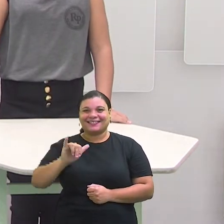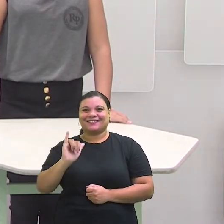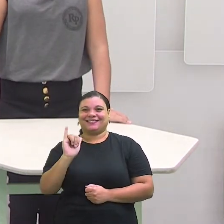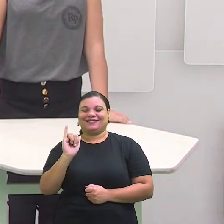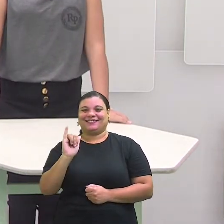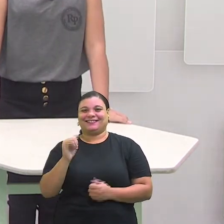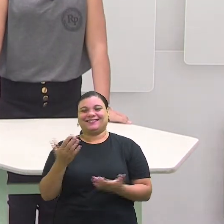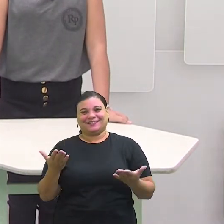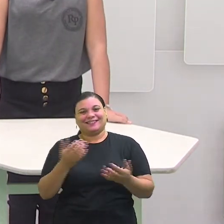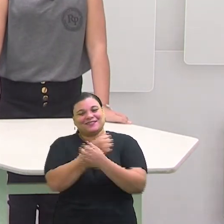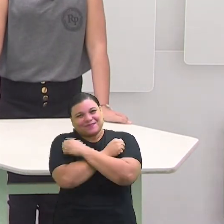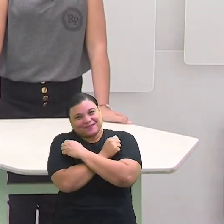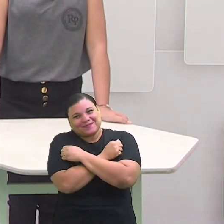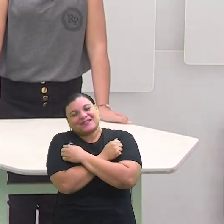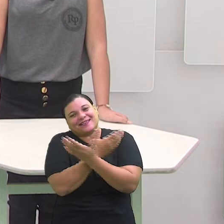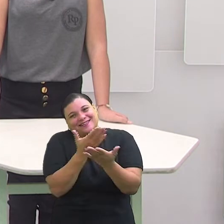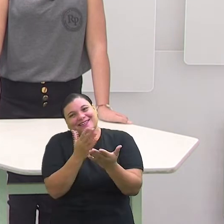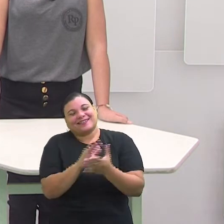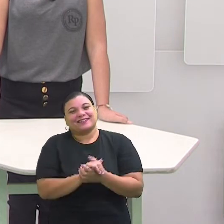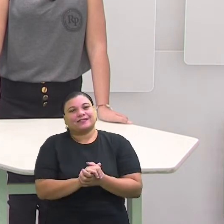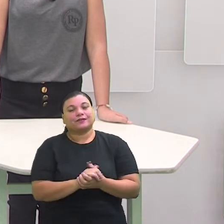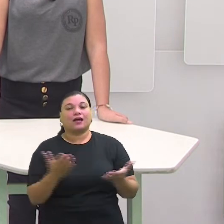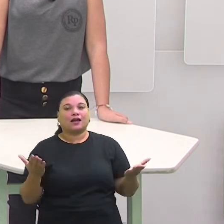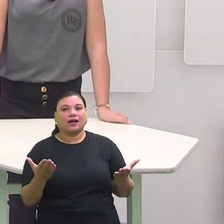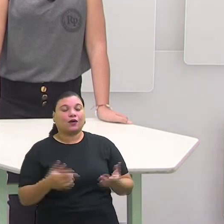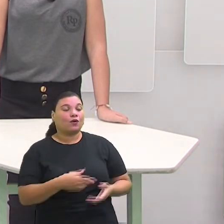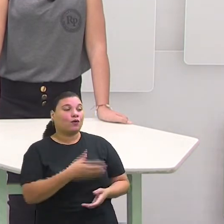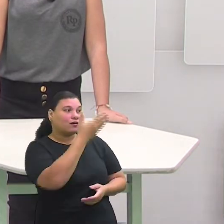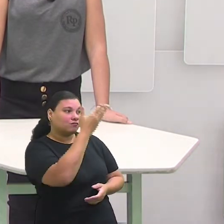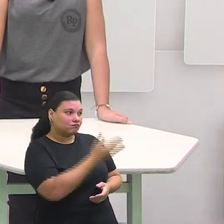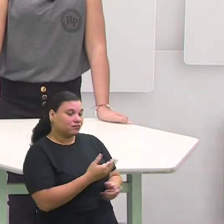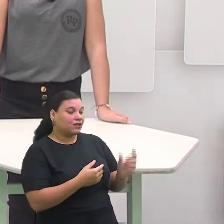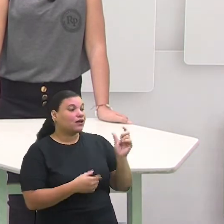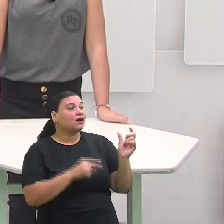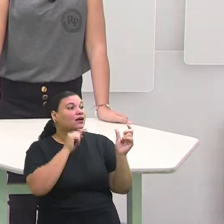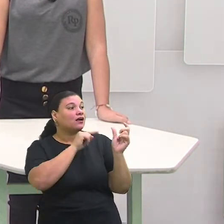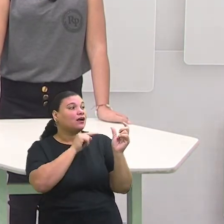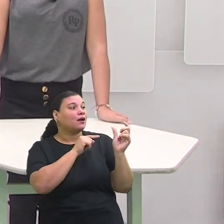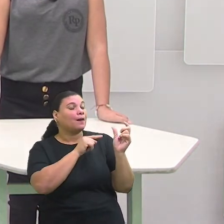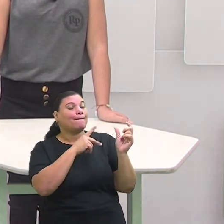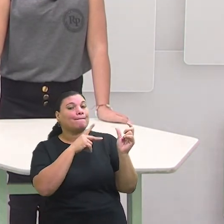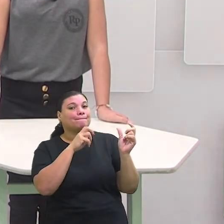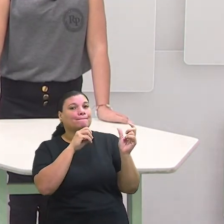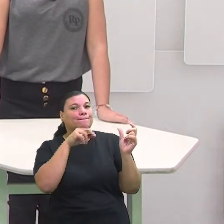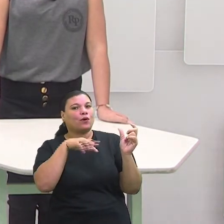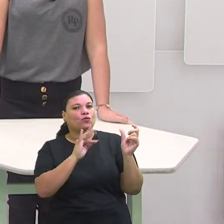Um abraço. Pedro, a sua palavra é pontiagudas.